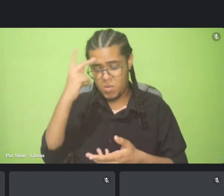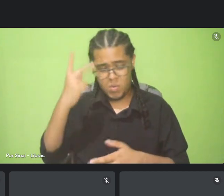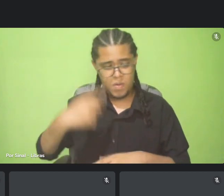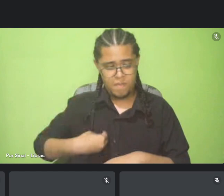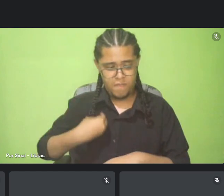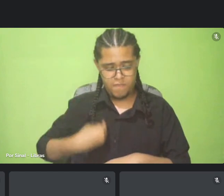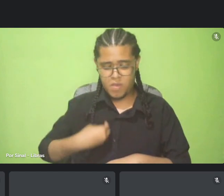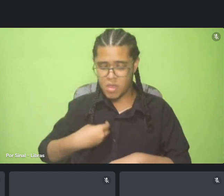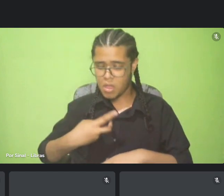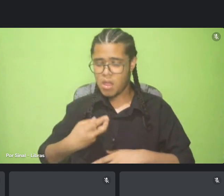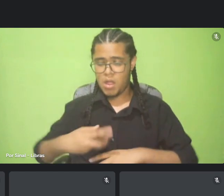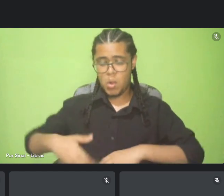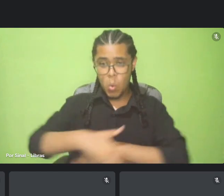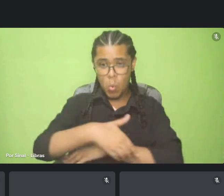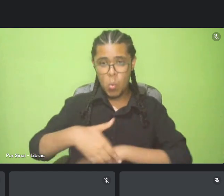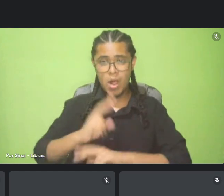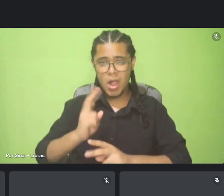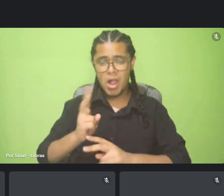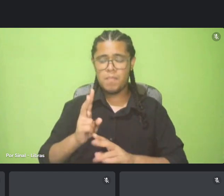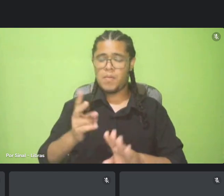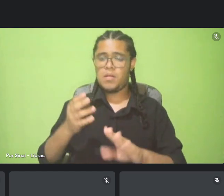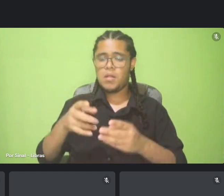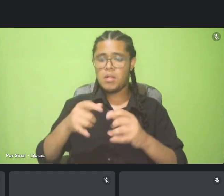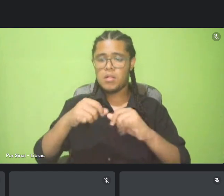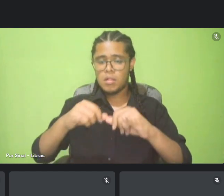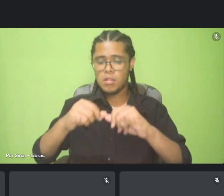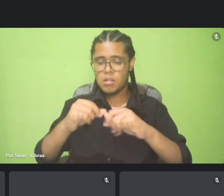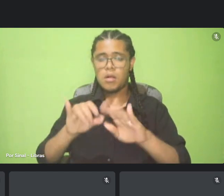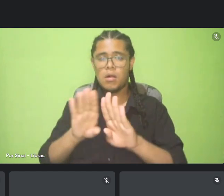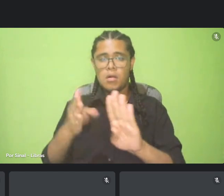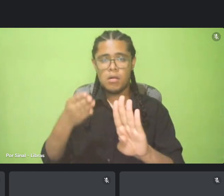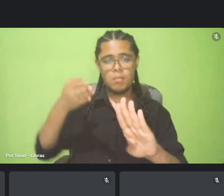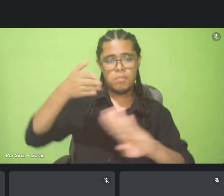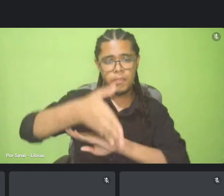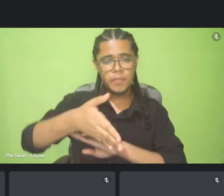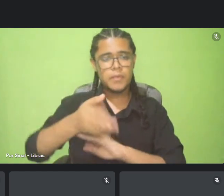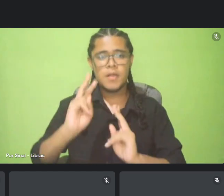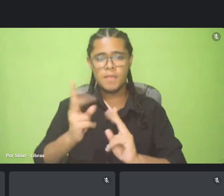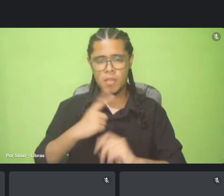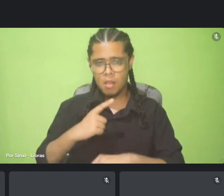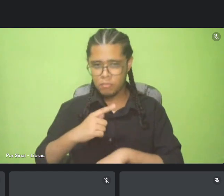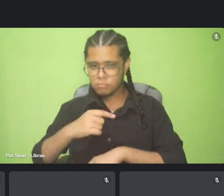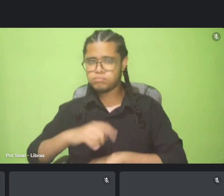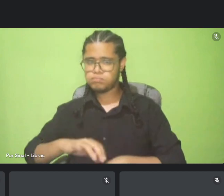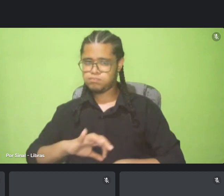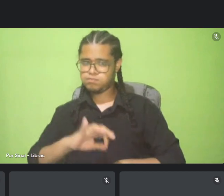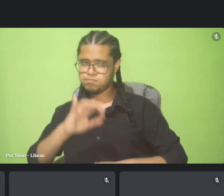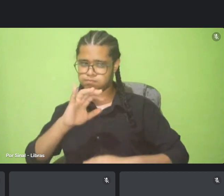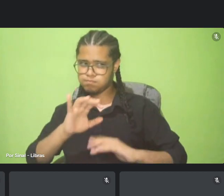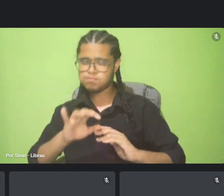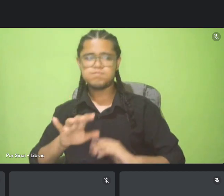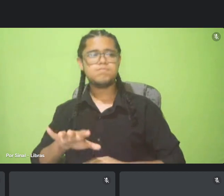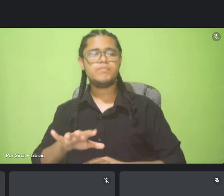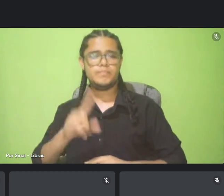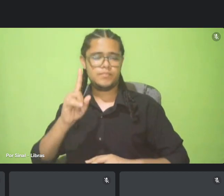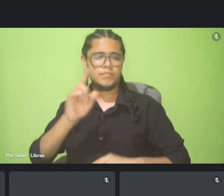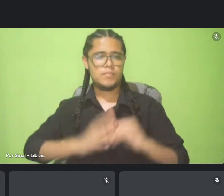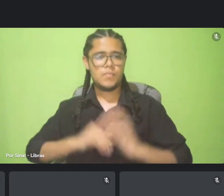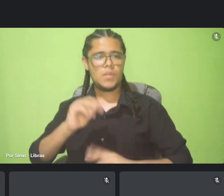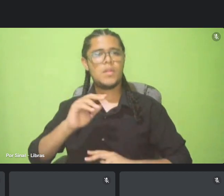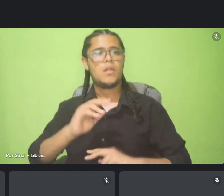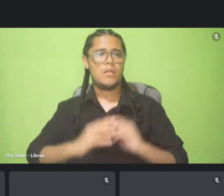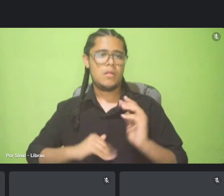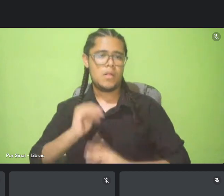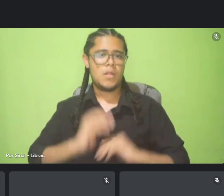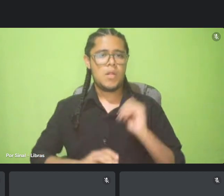vigiando. Todo movimento pop rua no Brasil, onde 67% dela é a negra população.